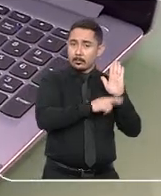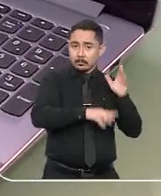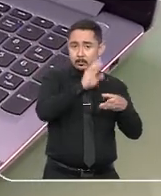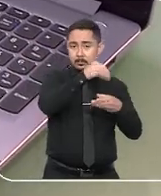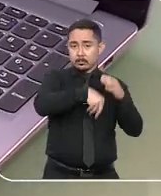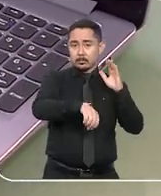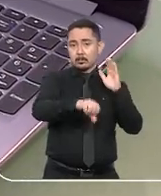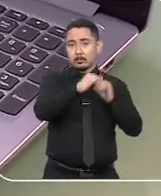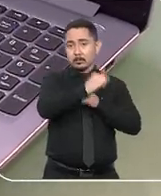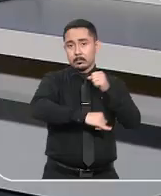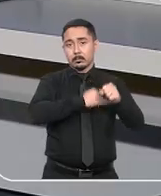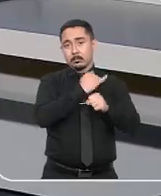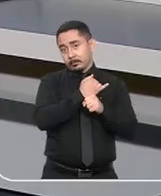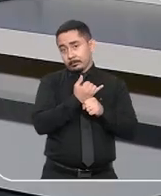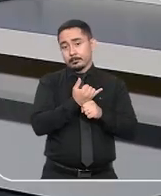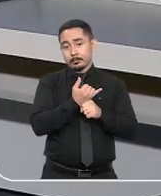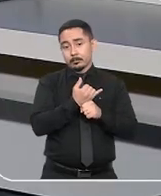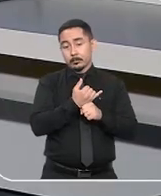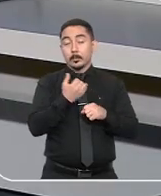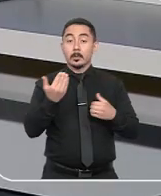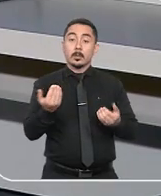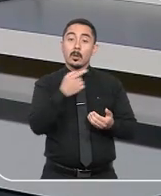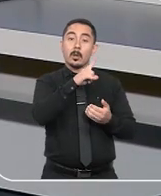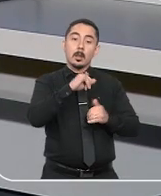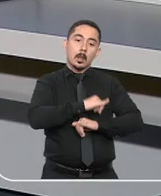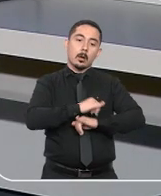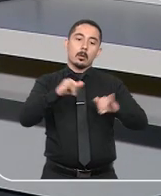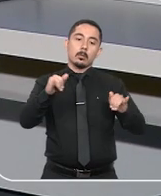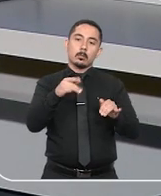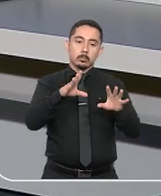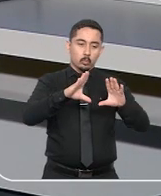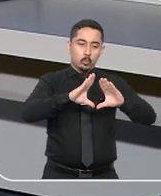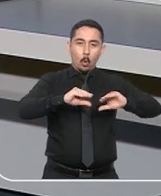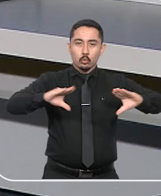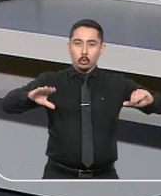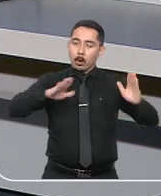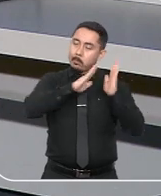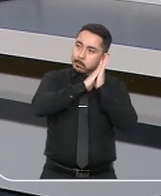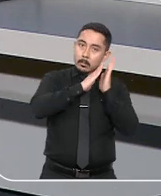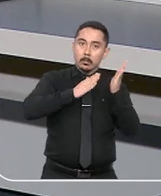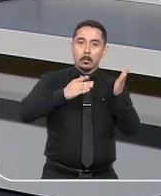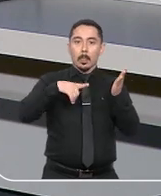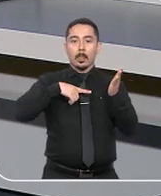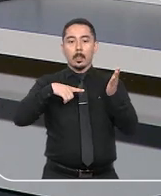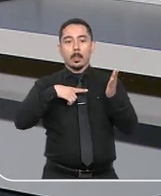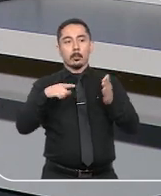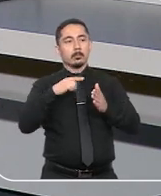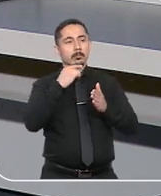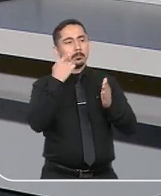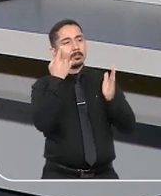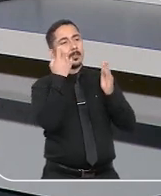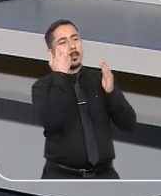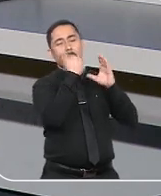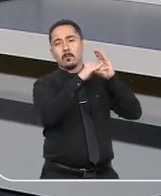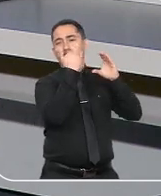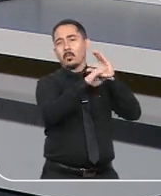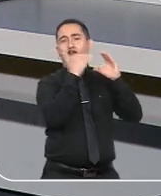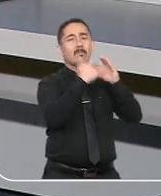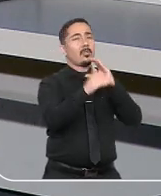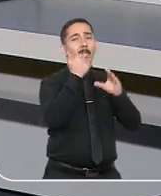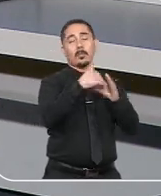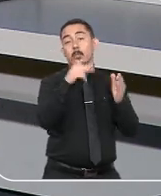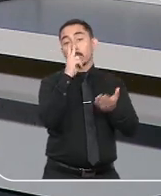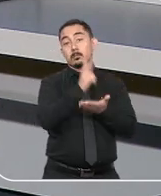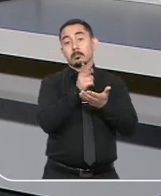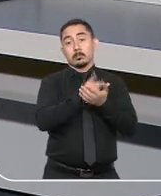uso do próprio site. Segundo o processo, um anunciante de colchões encaminhou notificações extrajudiciais ao site